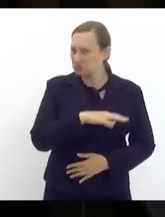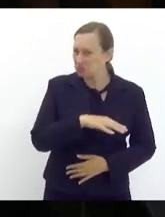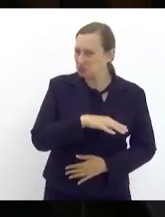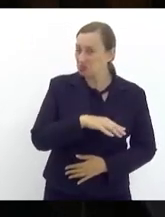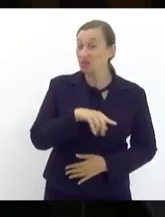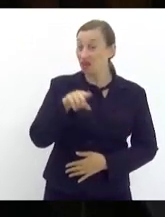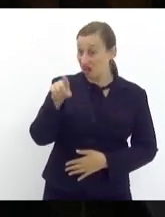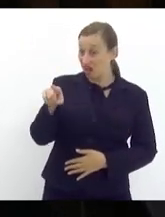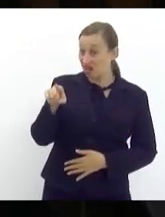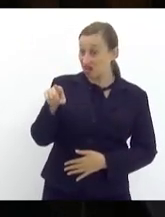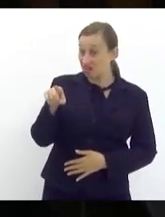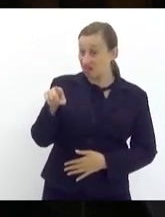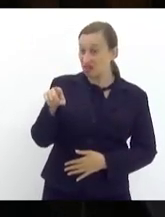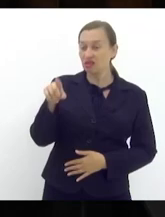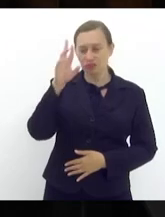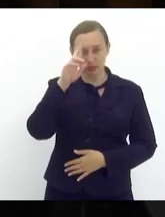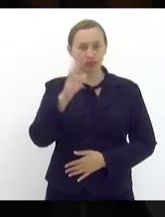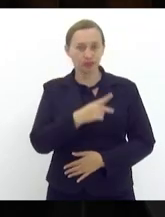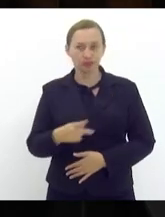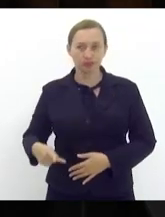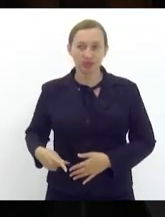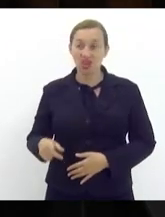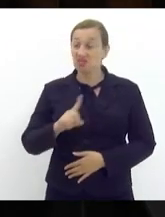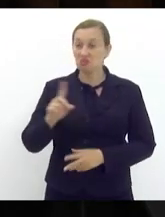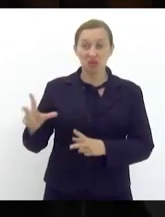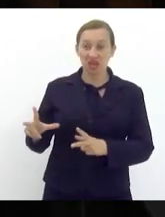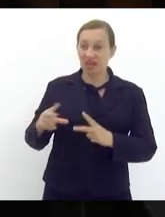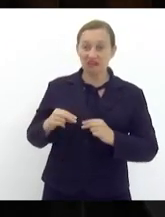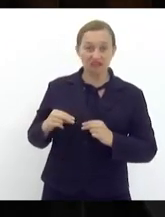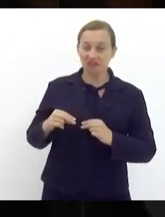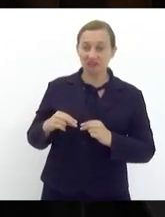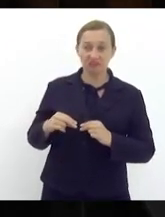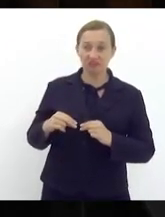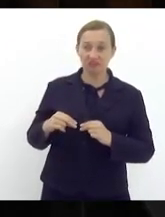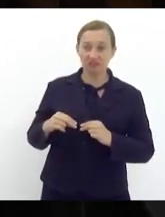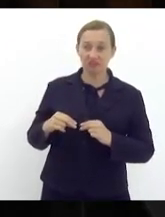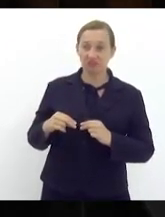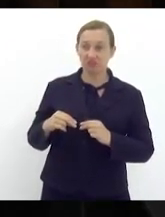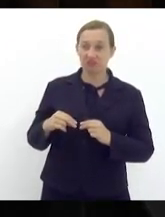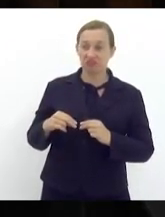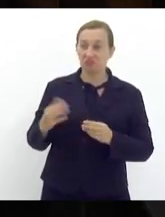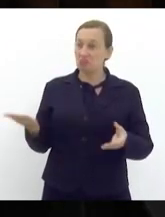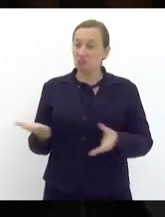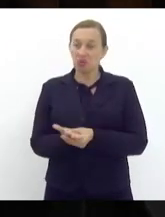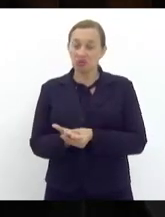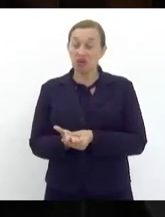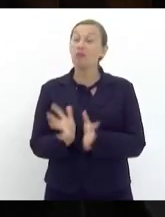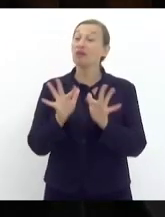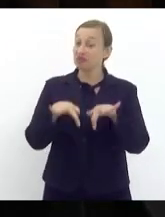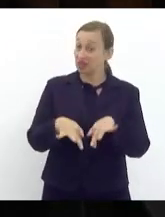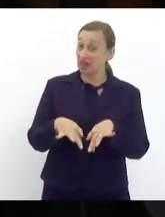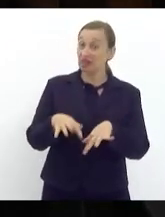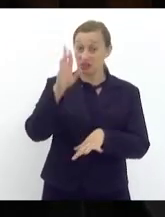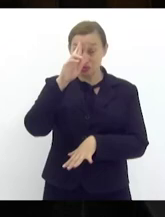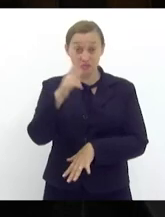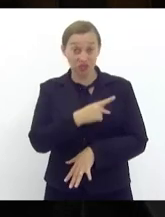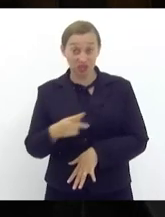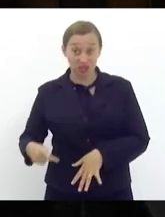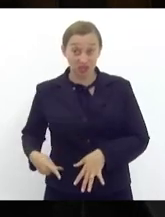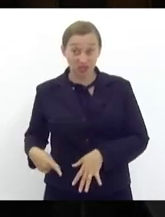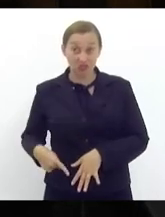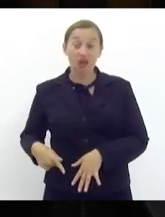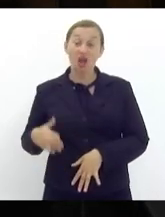Essa mesmo, presidente, não merece nem um processo. E para finalizar, presidente, o